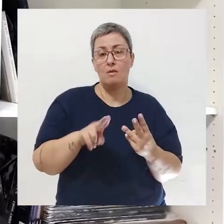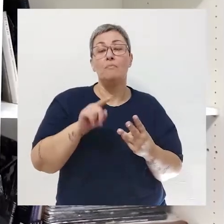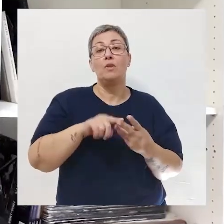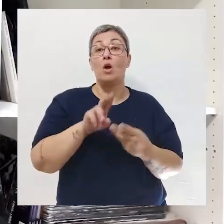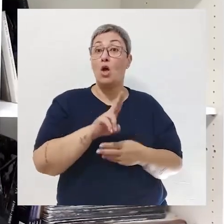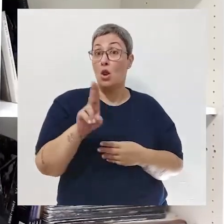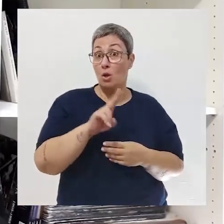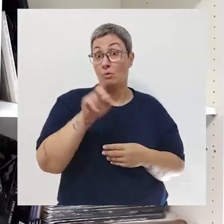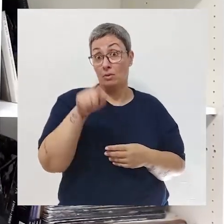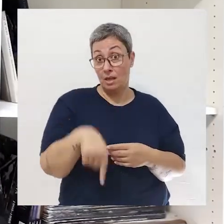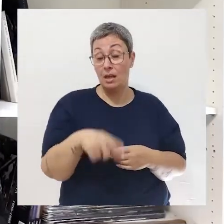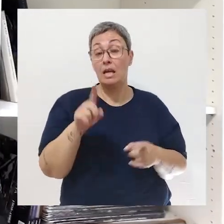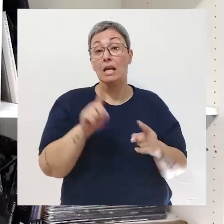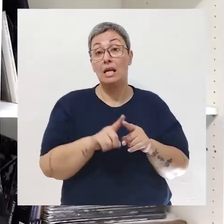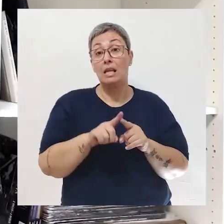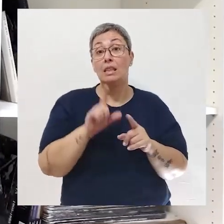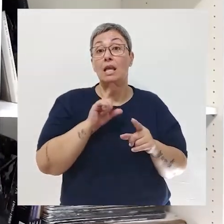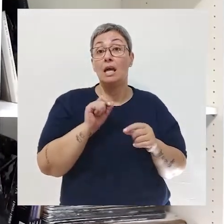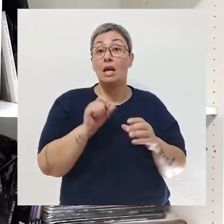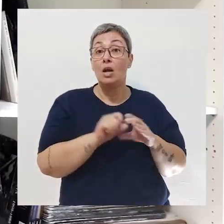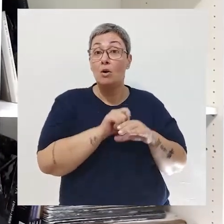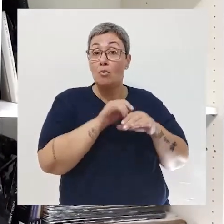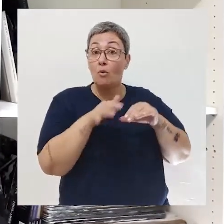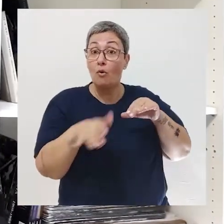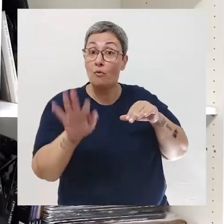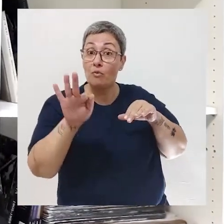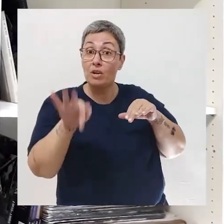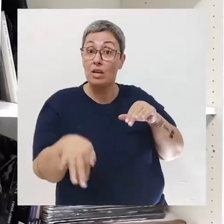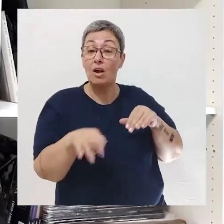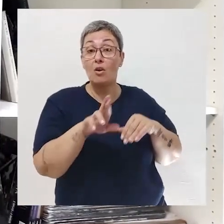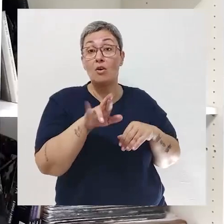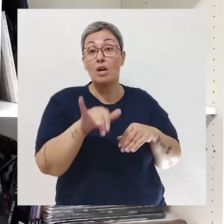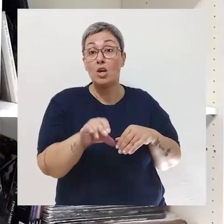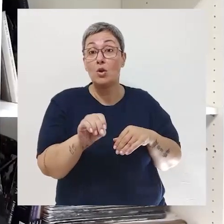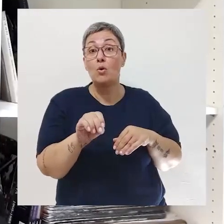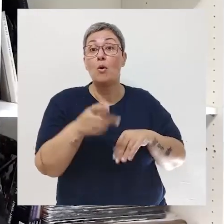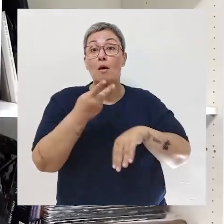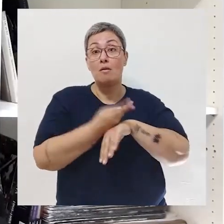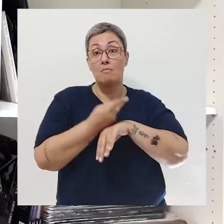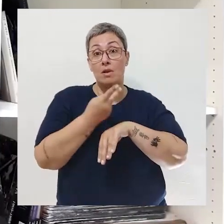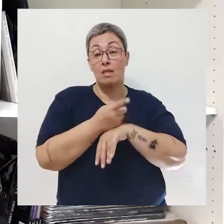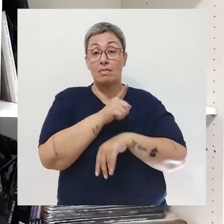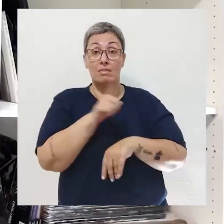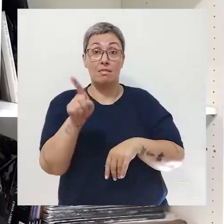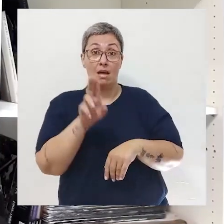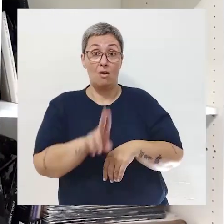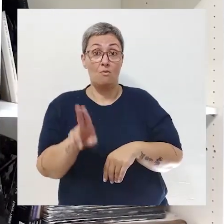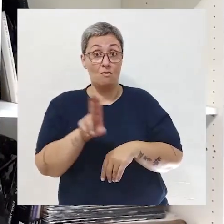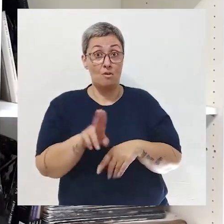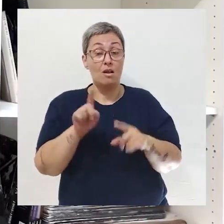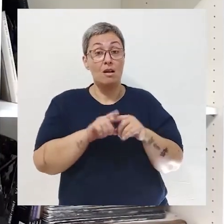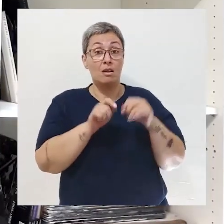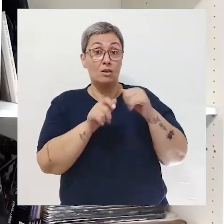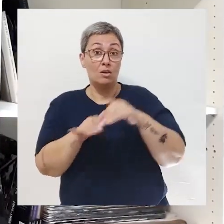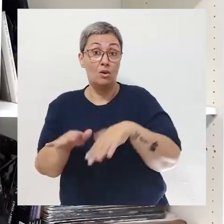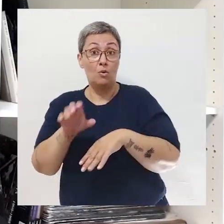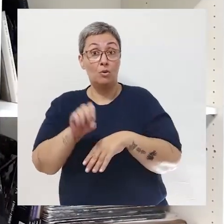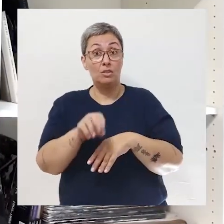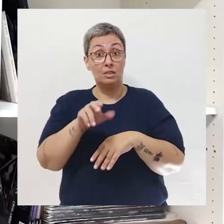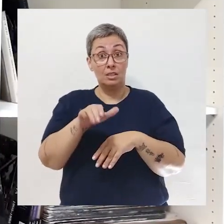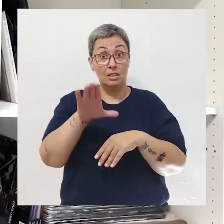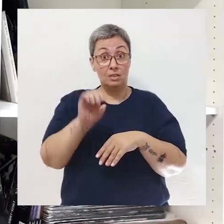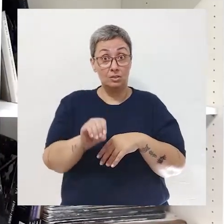Como o nome diz, essa bacia tem como foz o Rio da Prata, no Uruguai, desaguando no Oceano